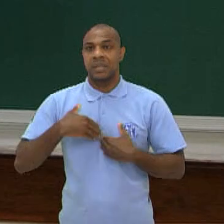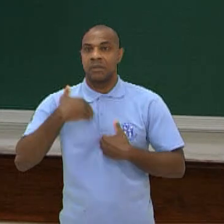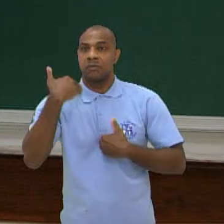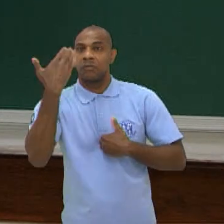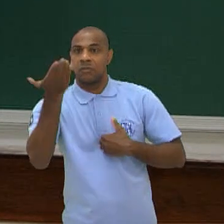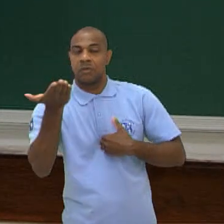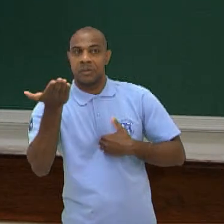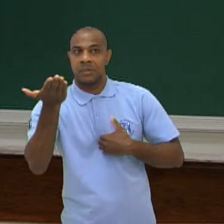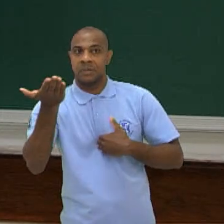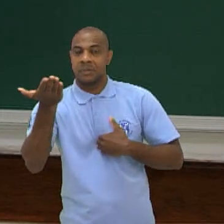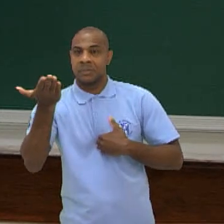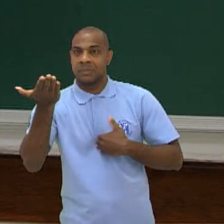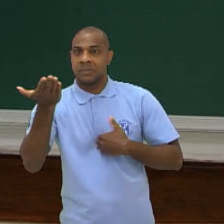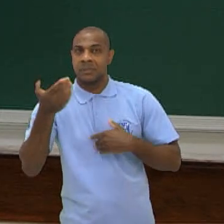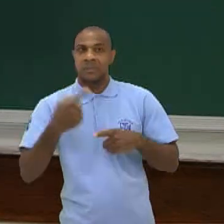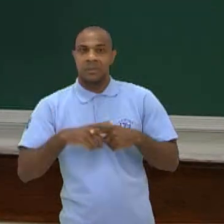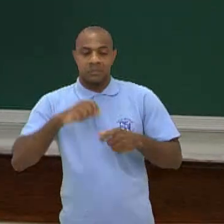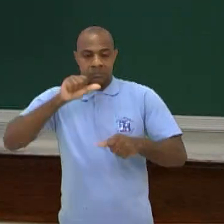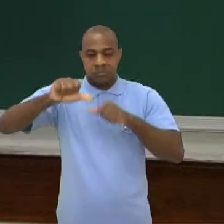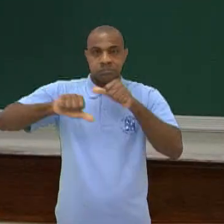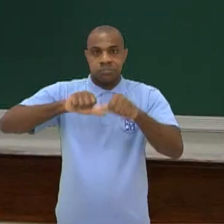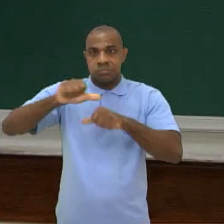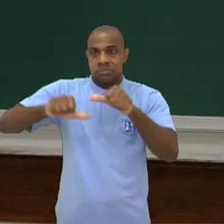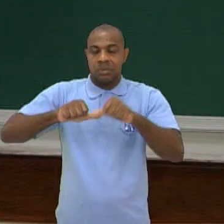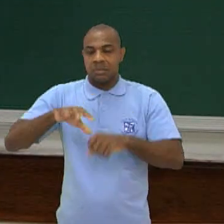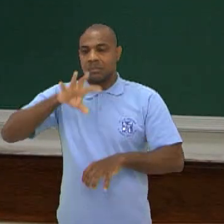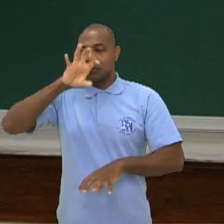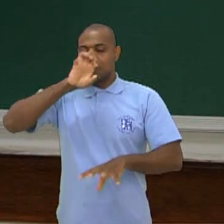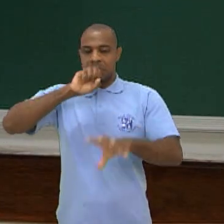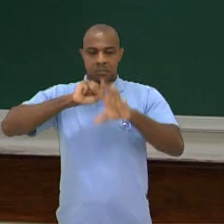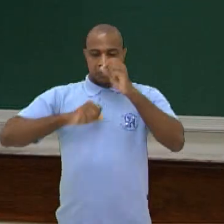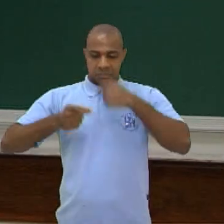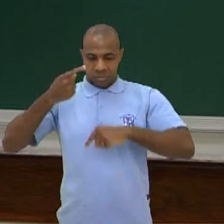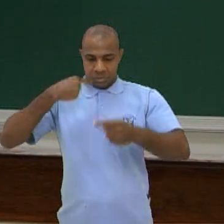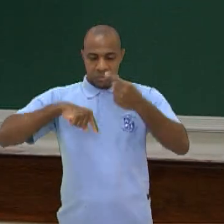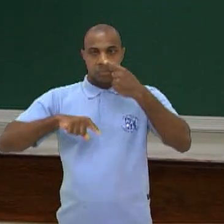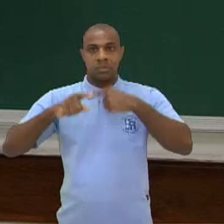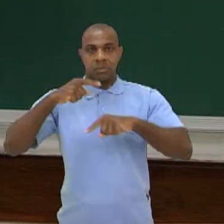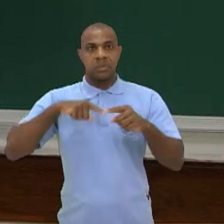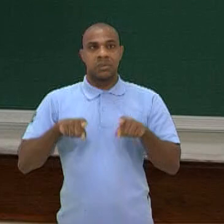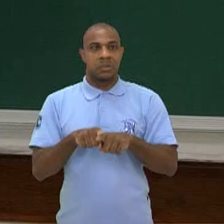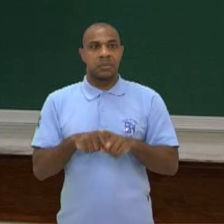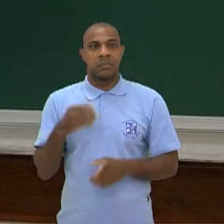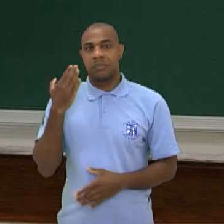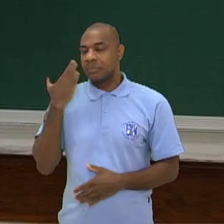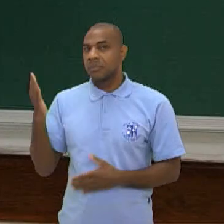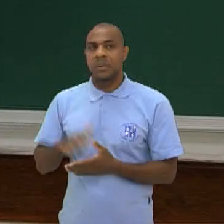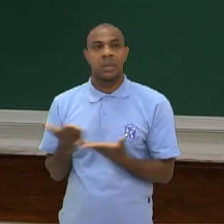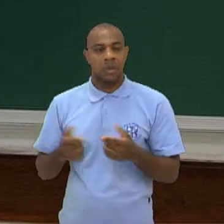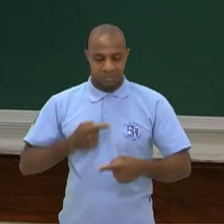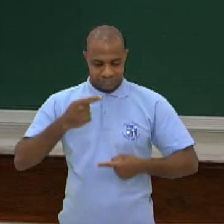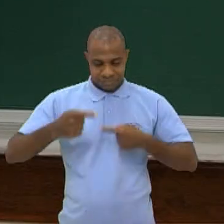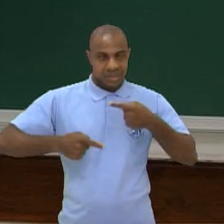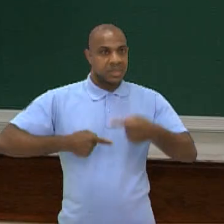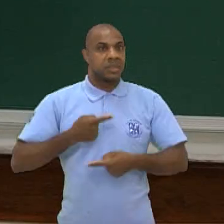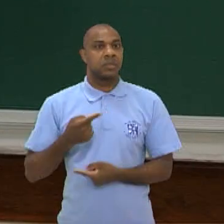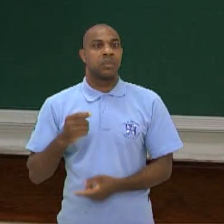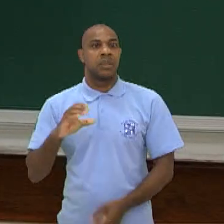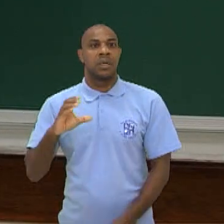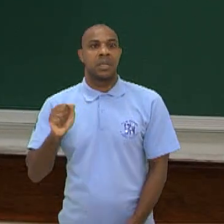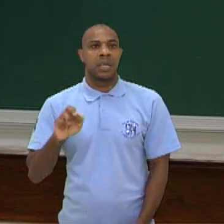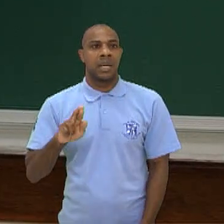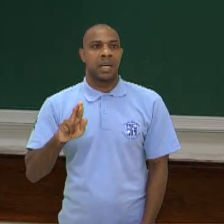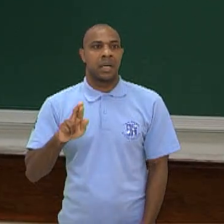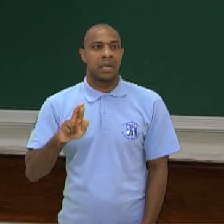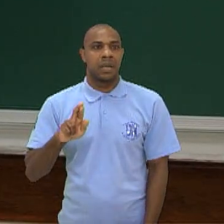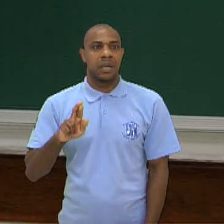fotossintetizantes, que vão transformar esse carbono em carbono orgânico, ok? Então, sobre o ciclo do carbono, a gente falou as principais coisas, né? Como é que ele entra no